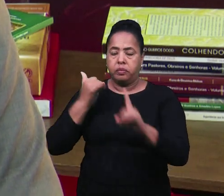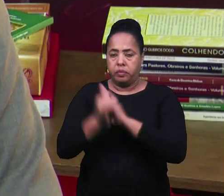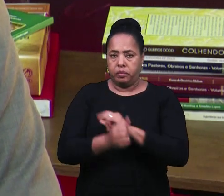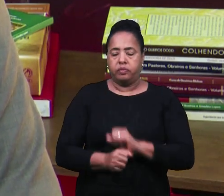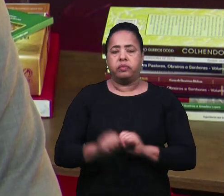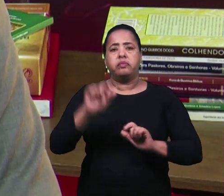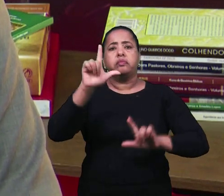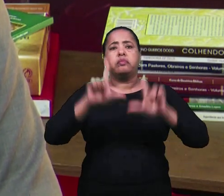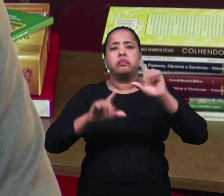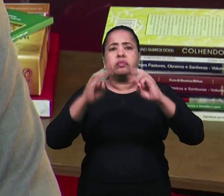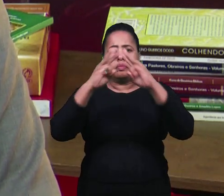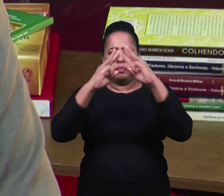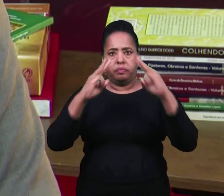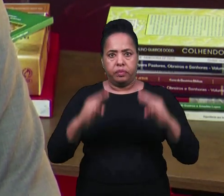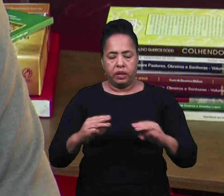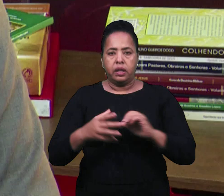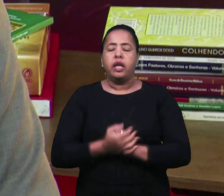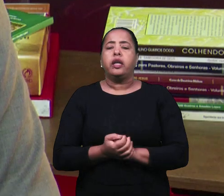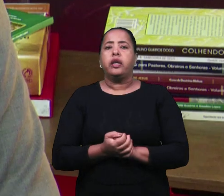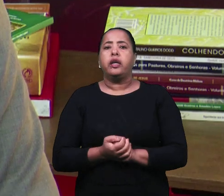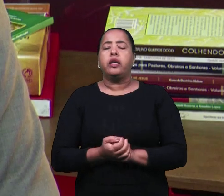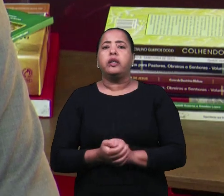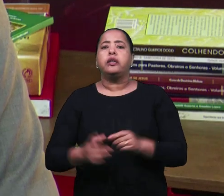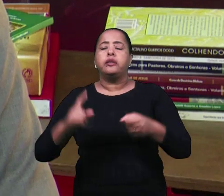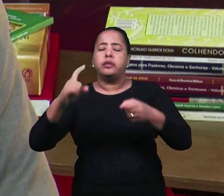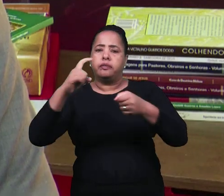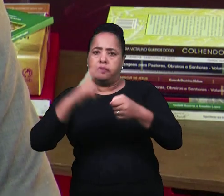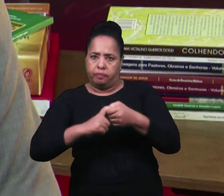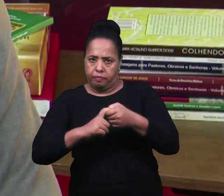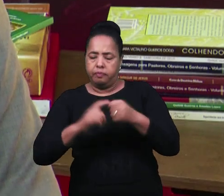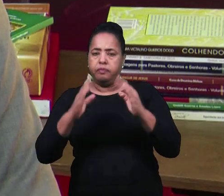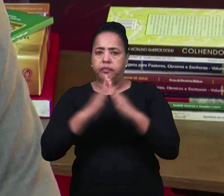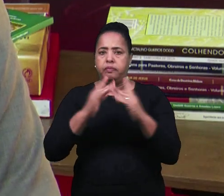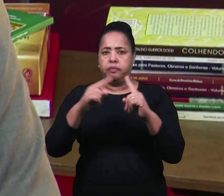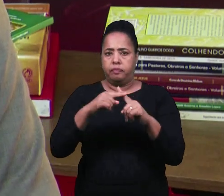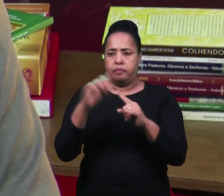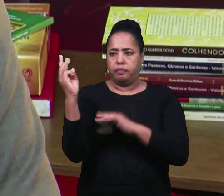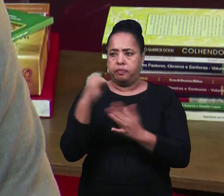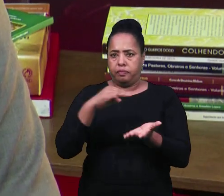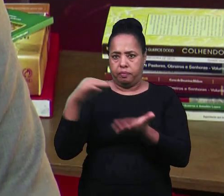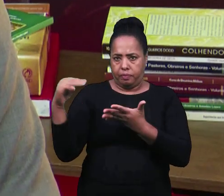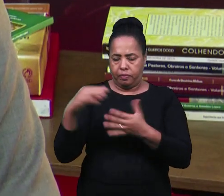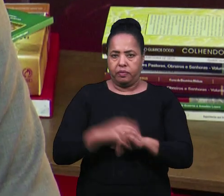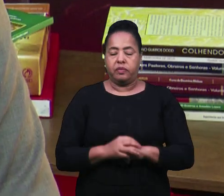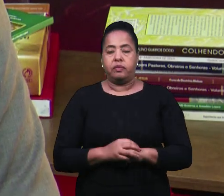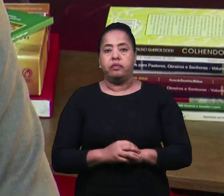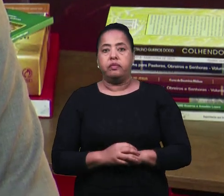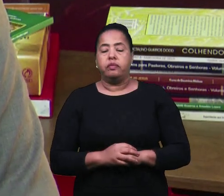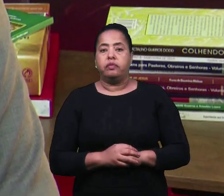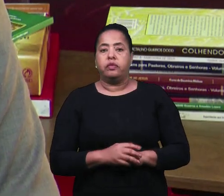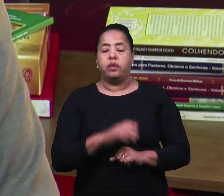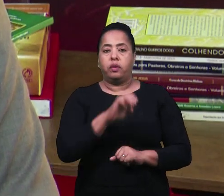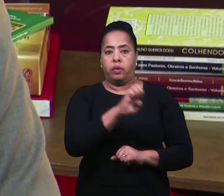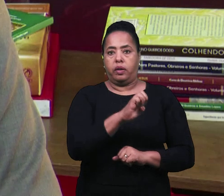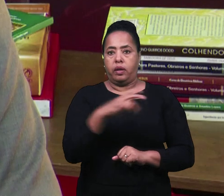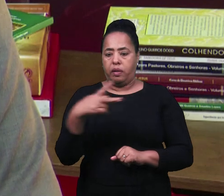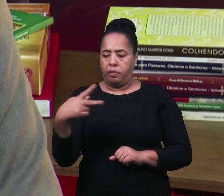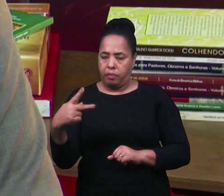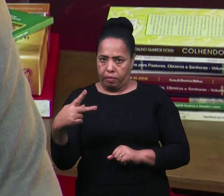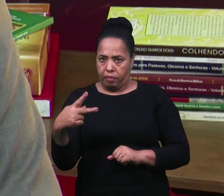Manaim. E a TV Manaim está vinculada à Igreja Cristã Maranata. E nós estamos aqui em mais um episódio onde nós vamos